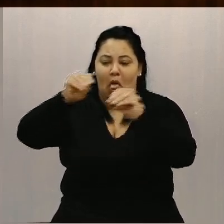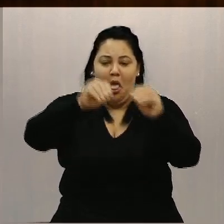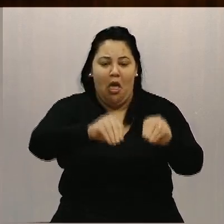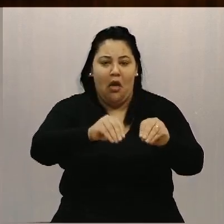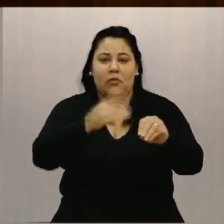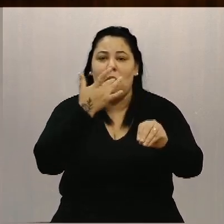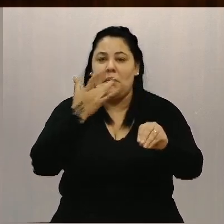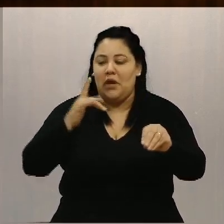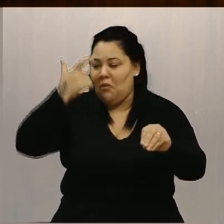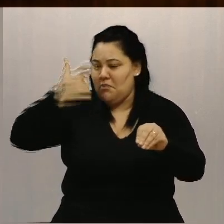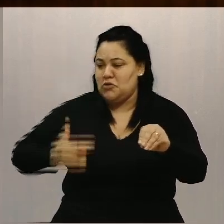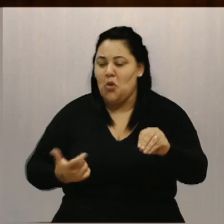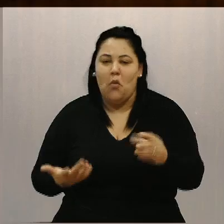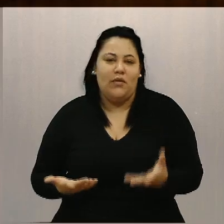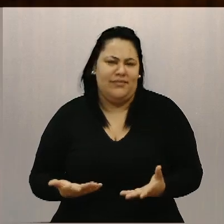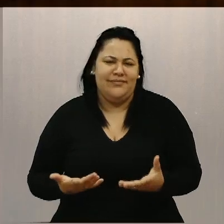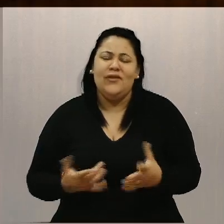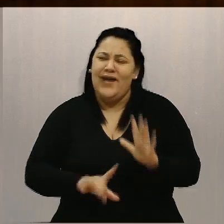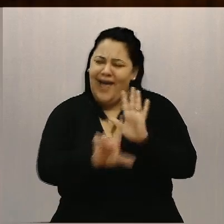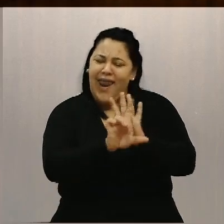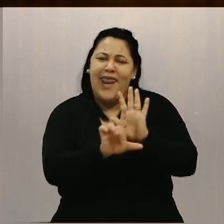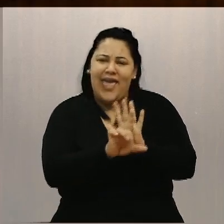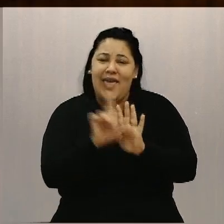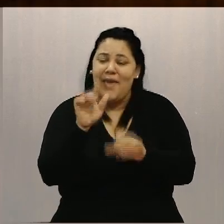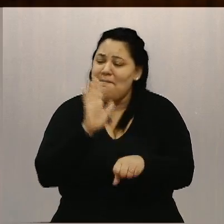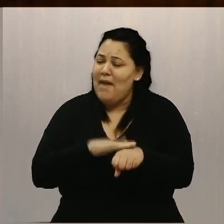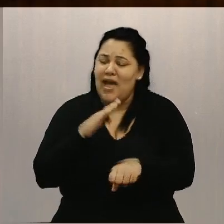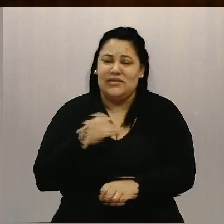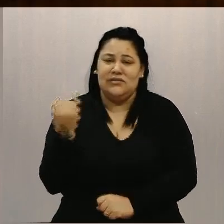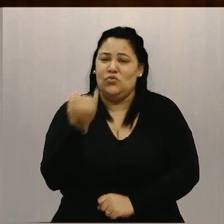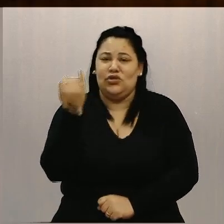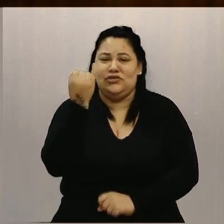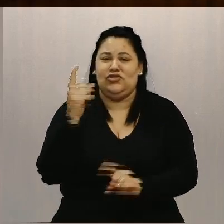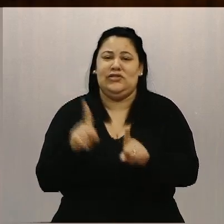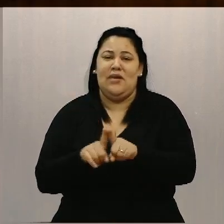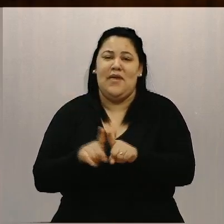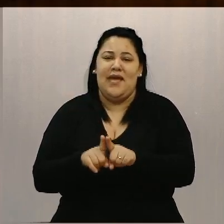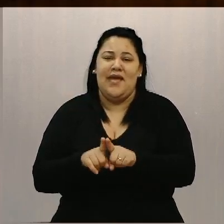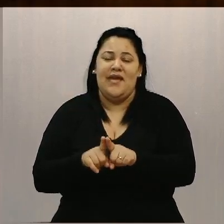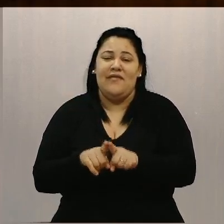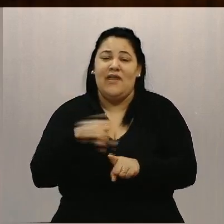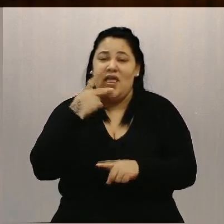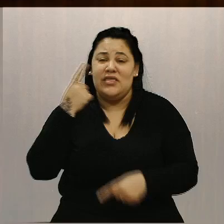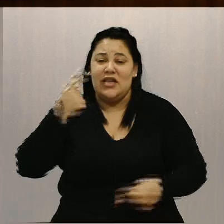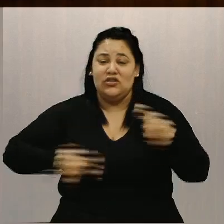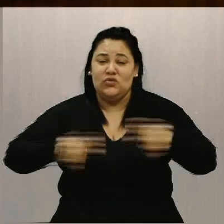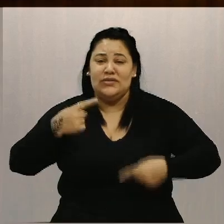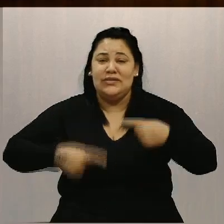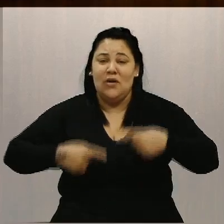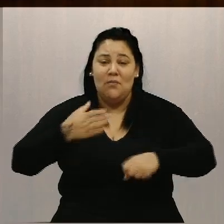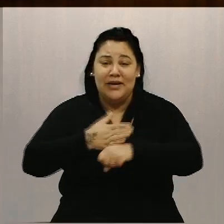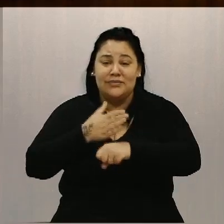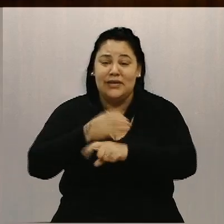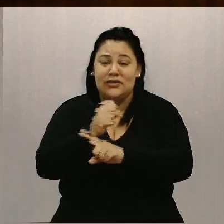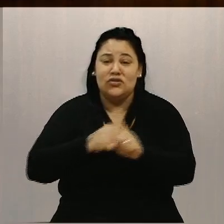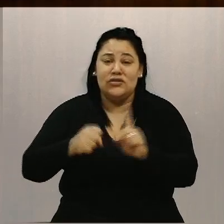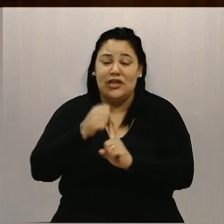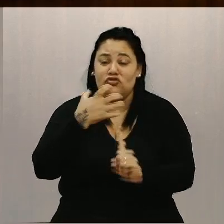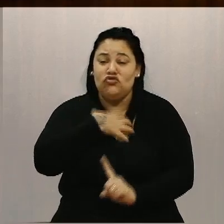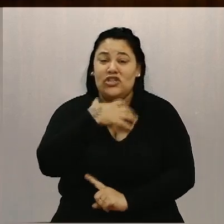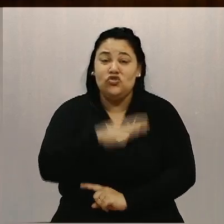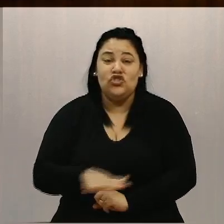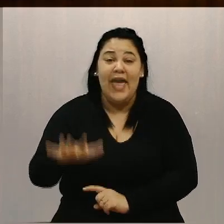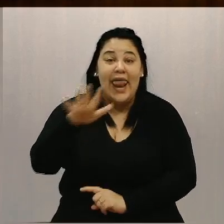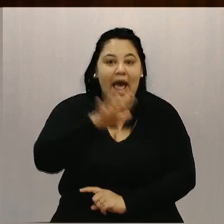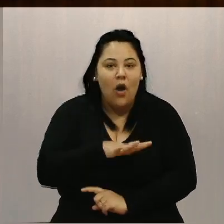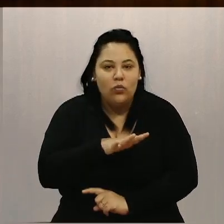ao encontro disso, mas muito mais importante é a questão deste debate na sociedade, em modo geral. E é assim que a gente